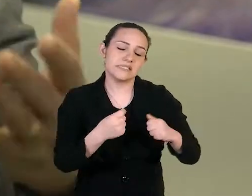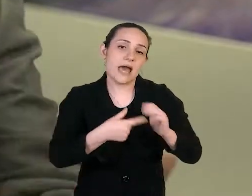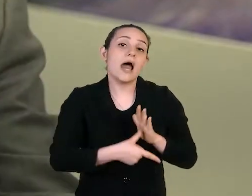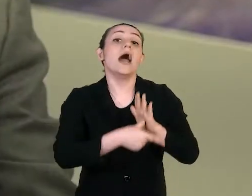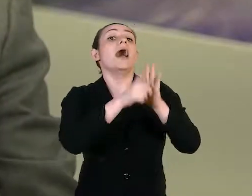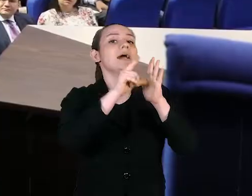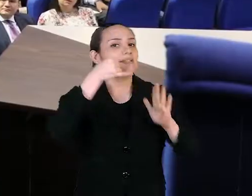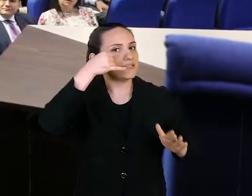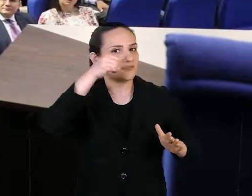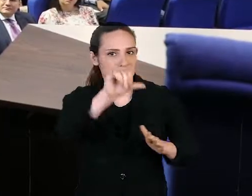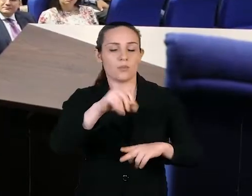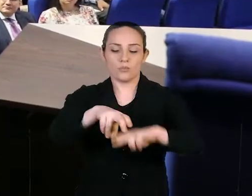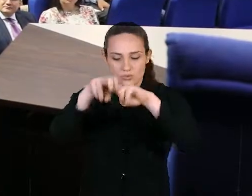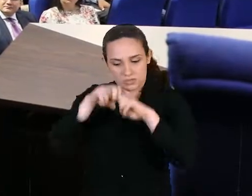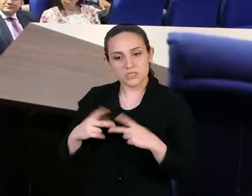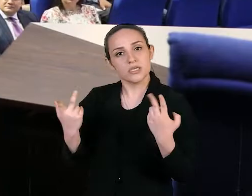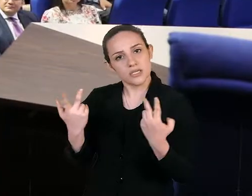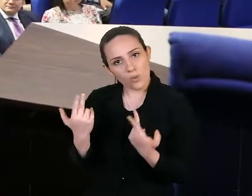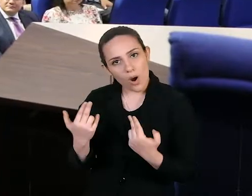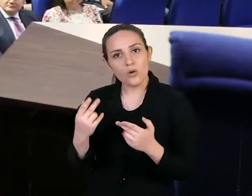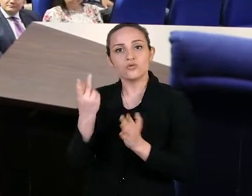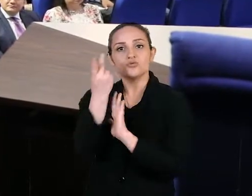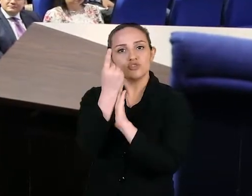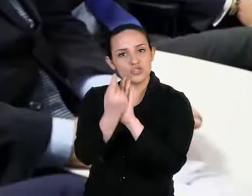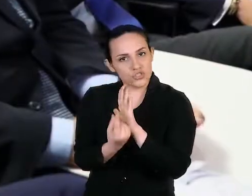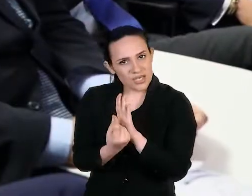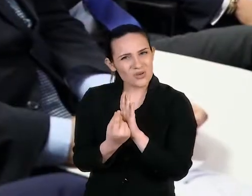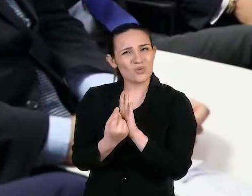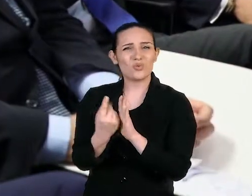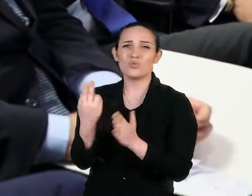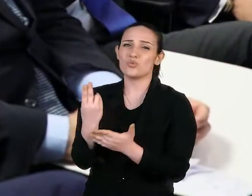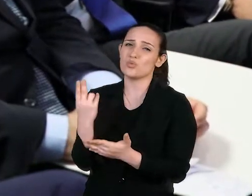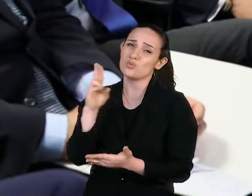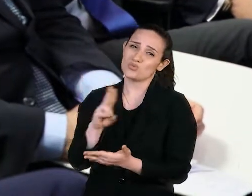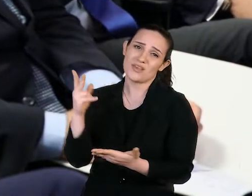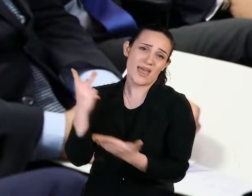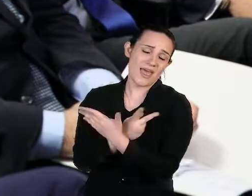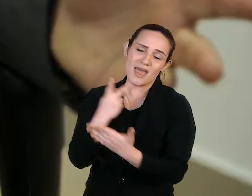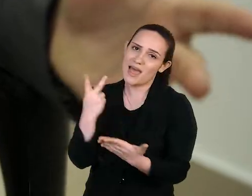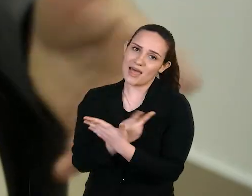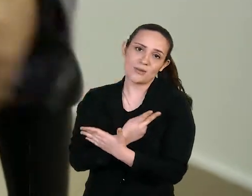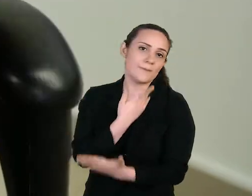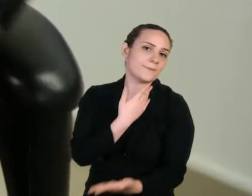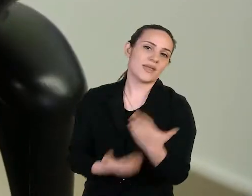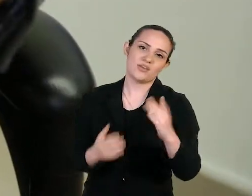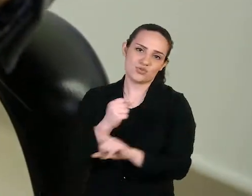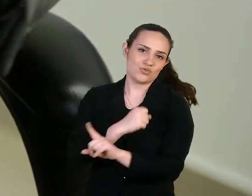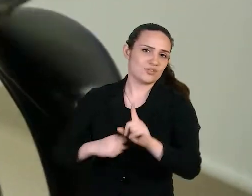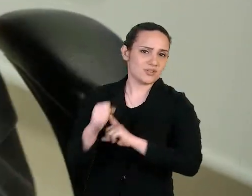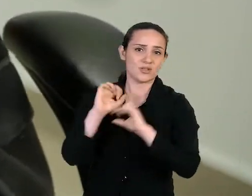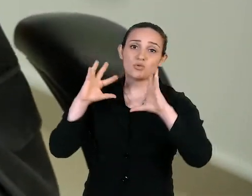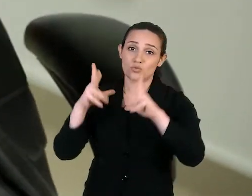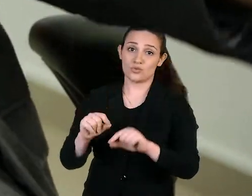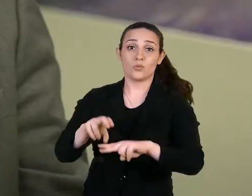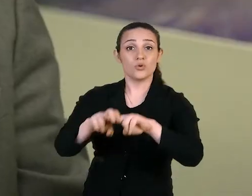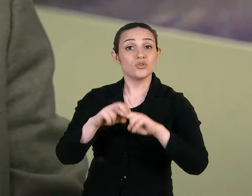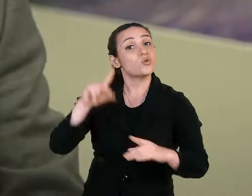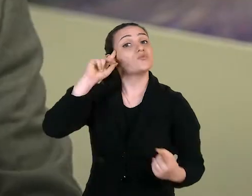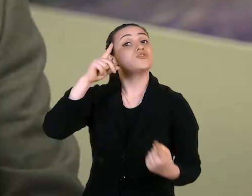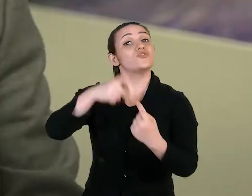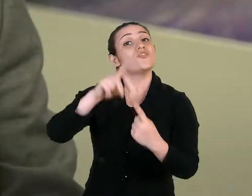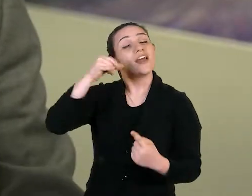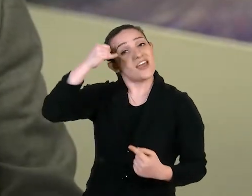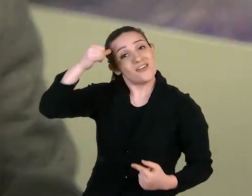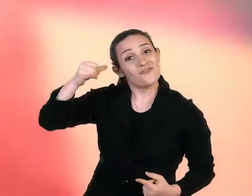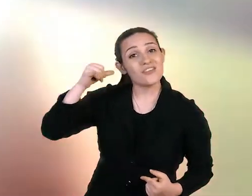quem é que perde? É a sociedade que está lá na ponta. Então o papel do Tribunal de Contas é inverter, evitar que o